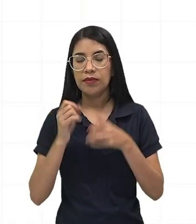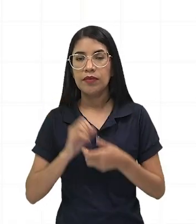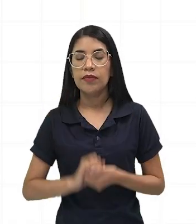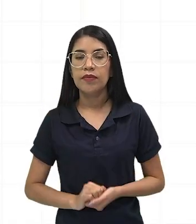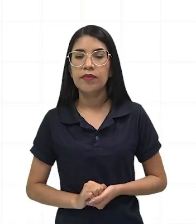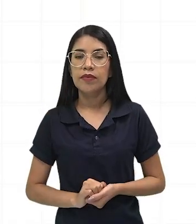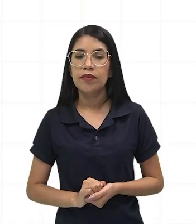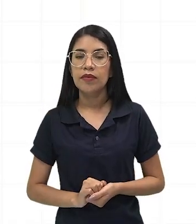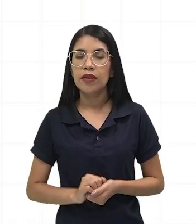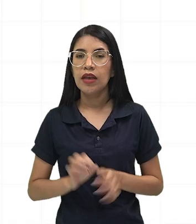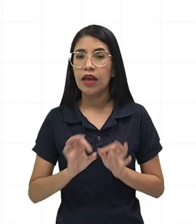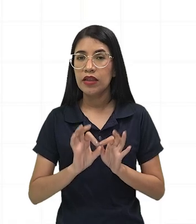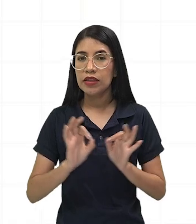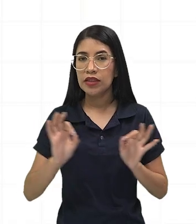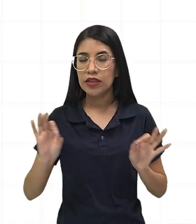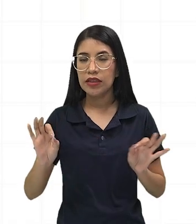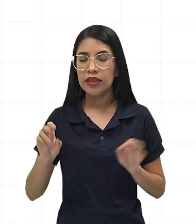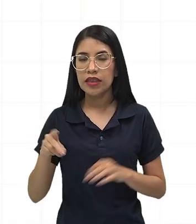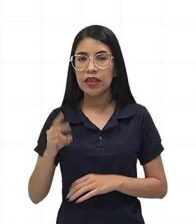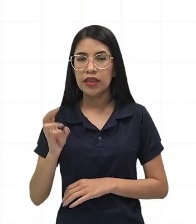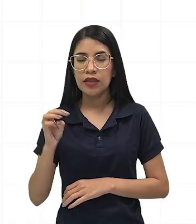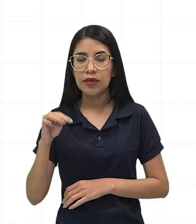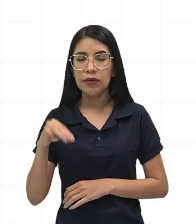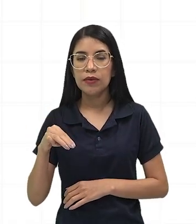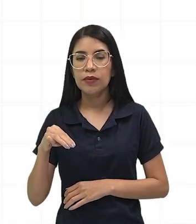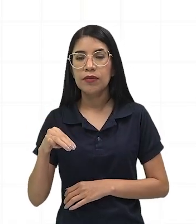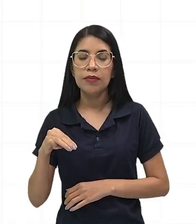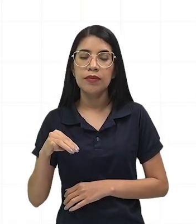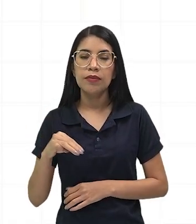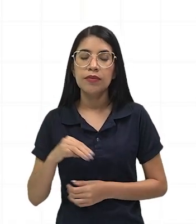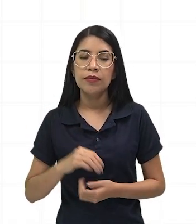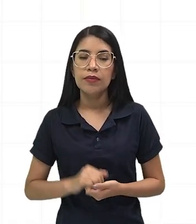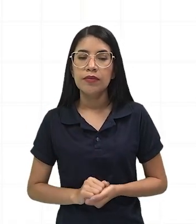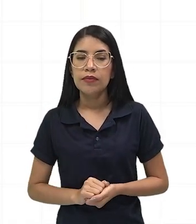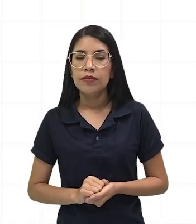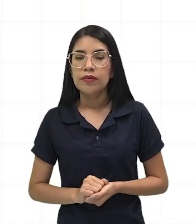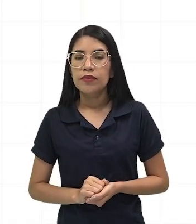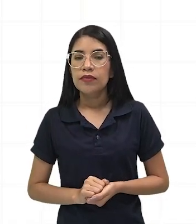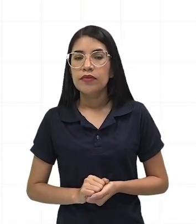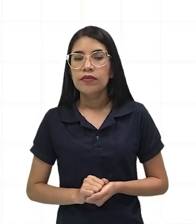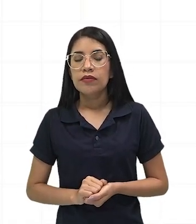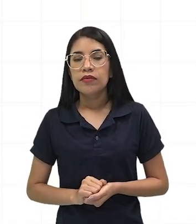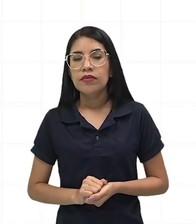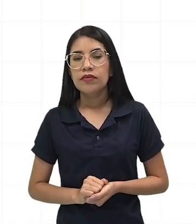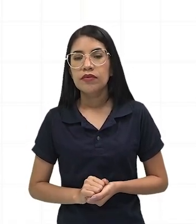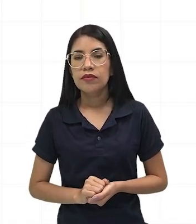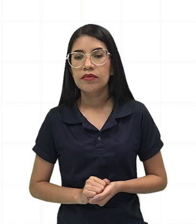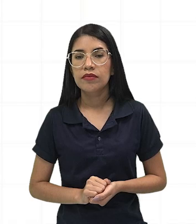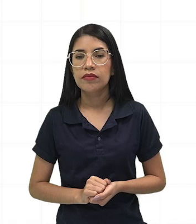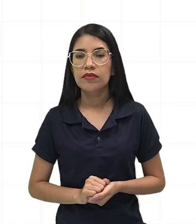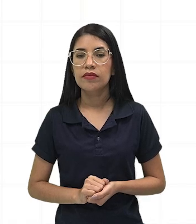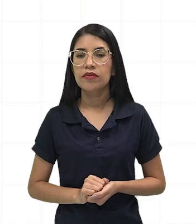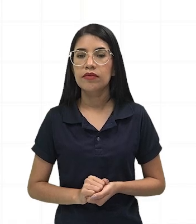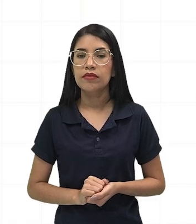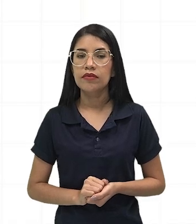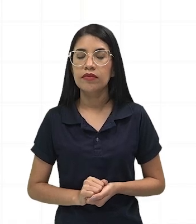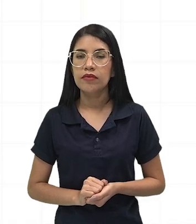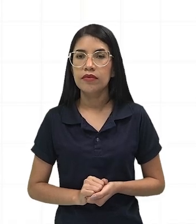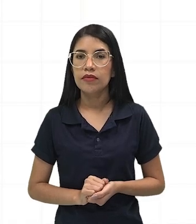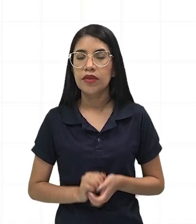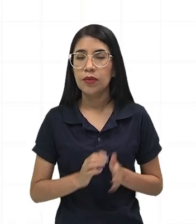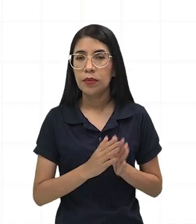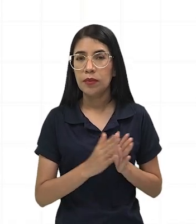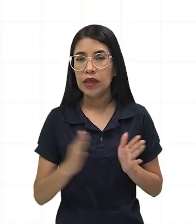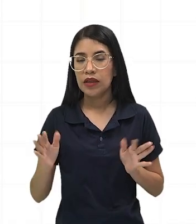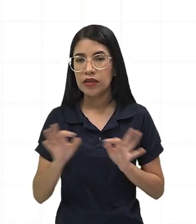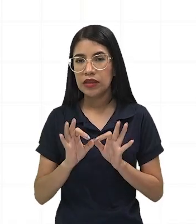quilômetros? Você pode, já é uma incógnita, né? Quantos quilômetros percorreria se